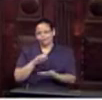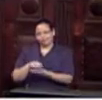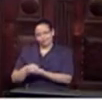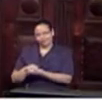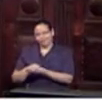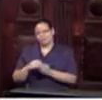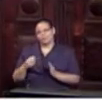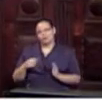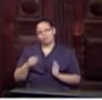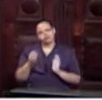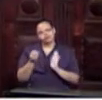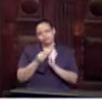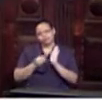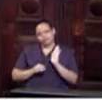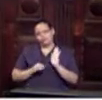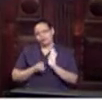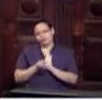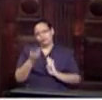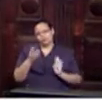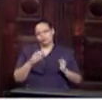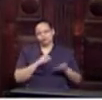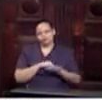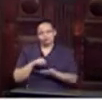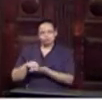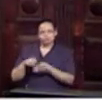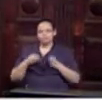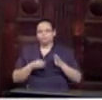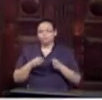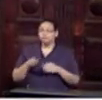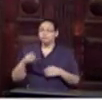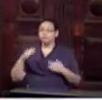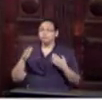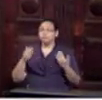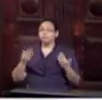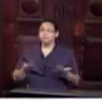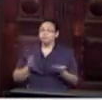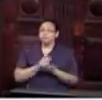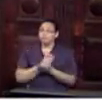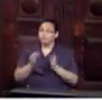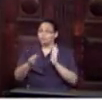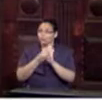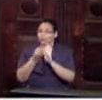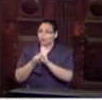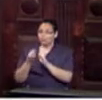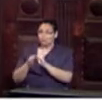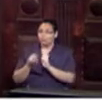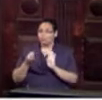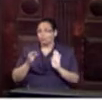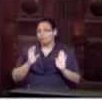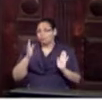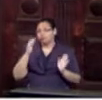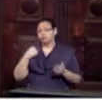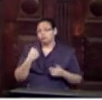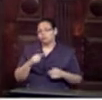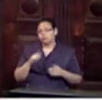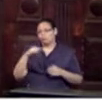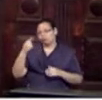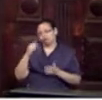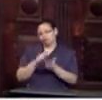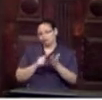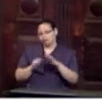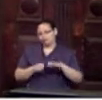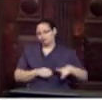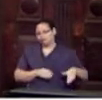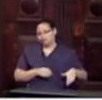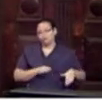disso. Sabe, Vossa Excelência, que muitos que de boa fé assinaram, retiraram a autoria. E